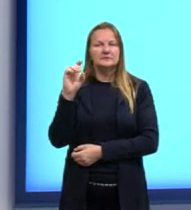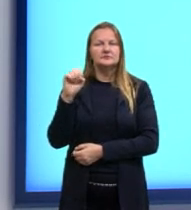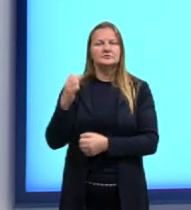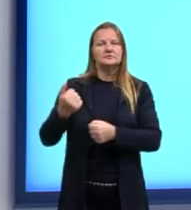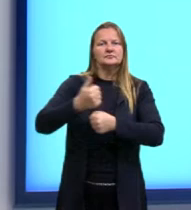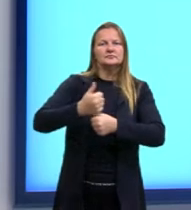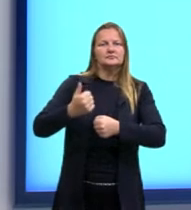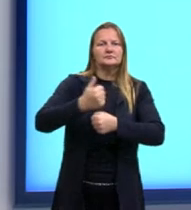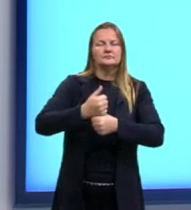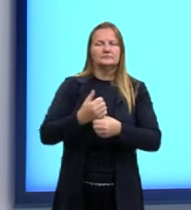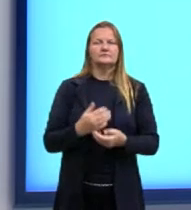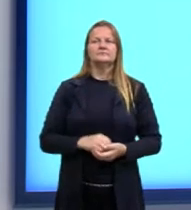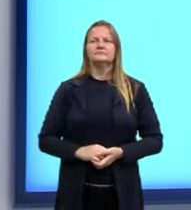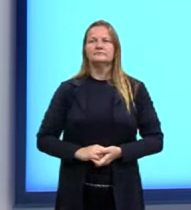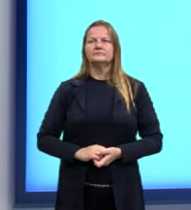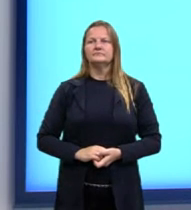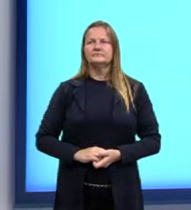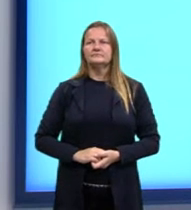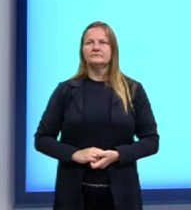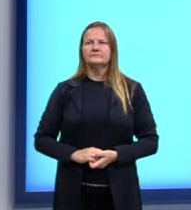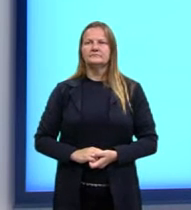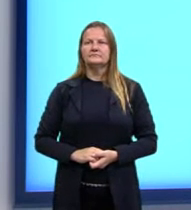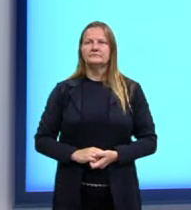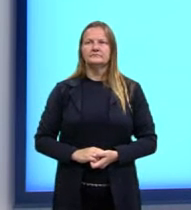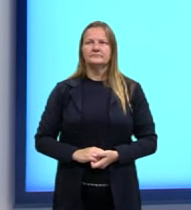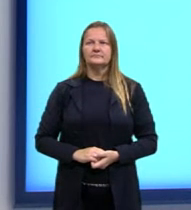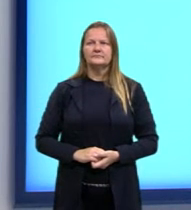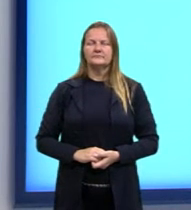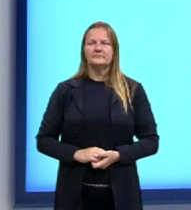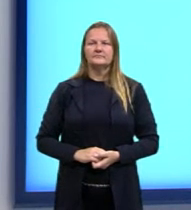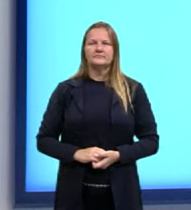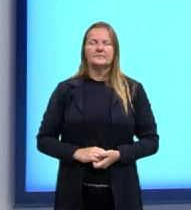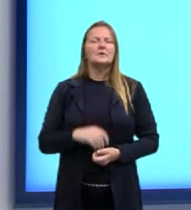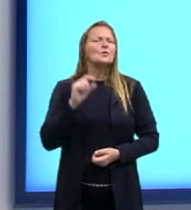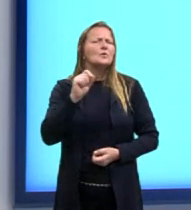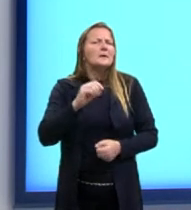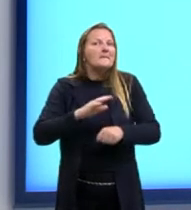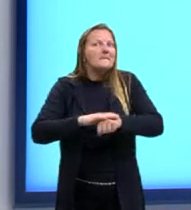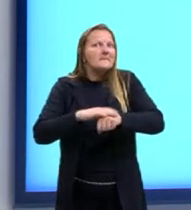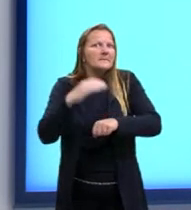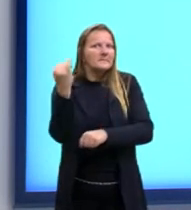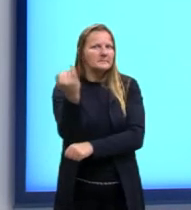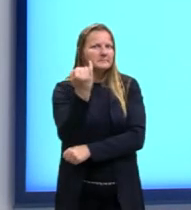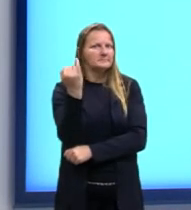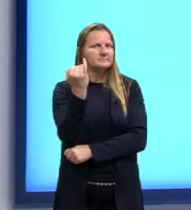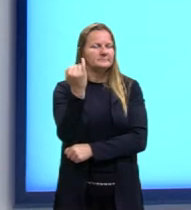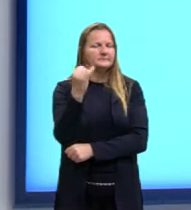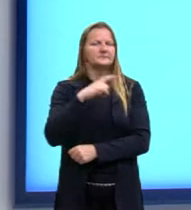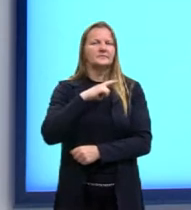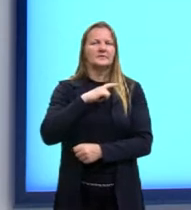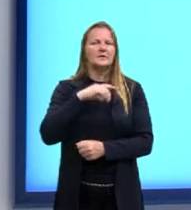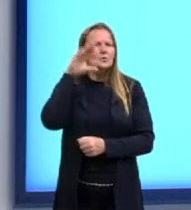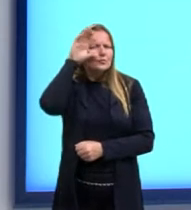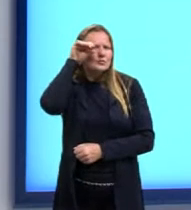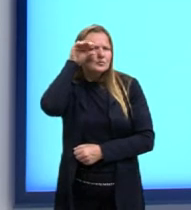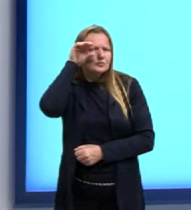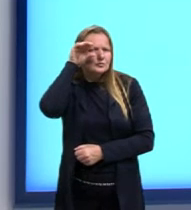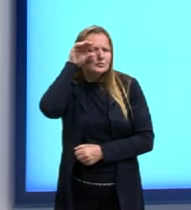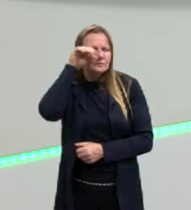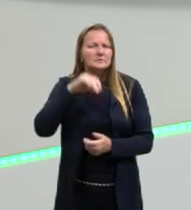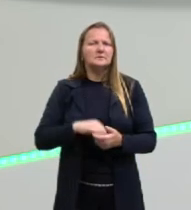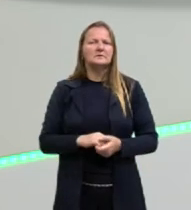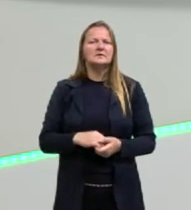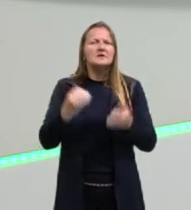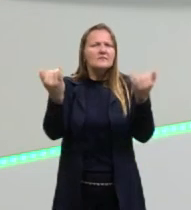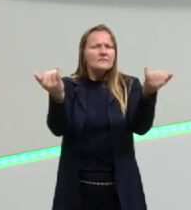ali expressa variância aqui gente o que é mais importante nós observarmos né